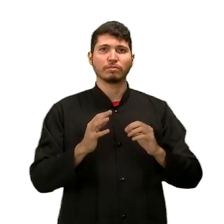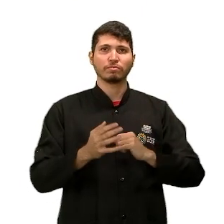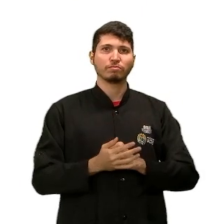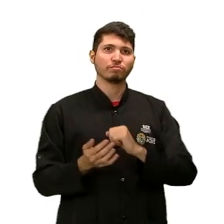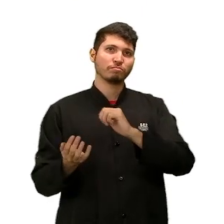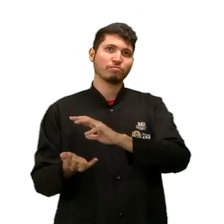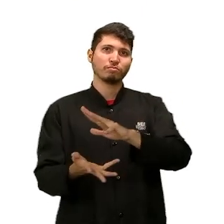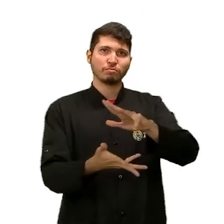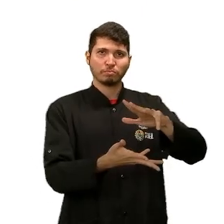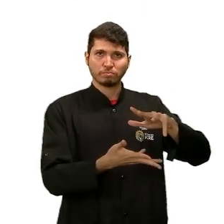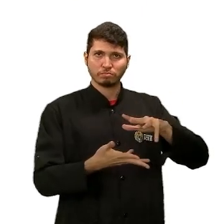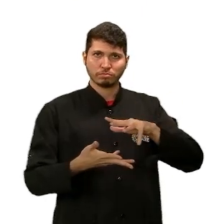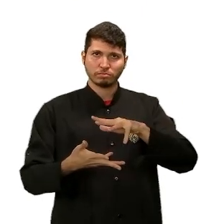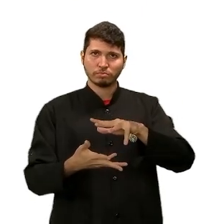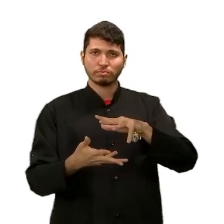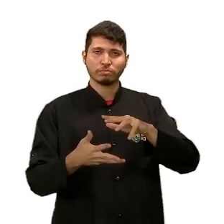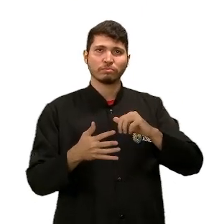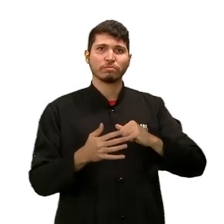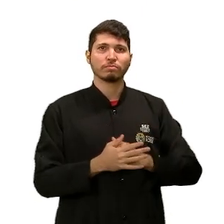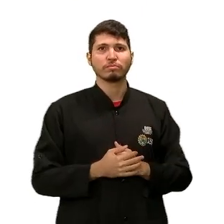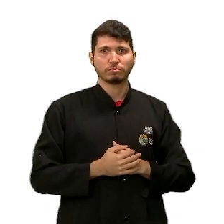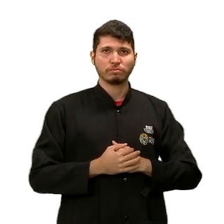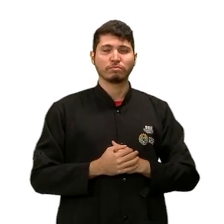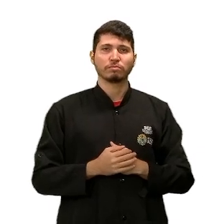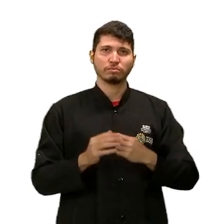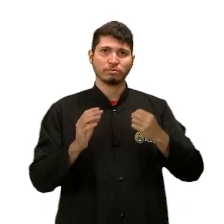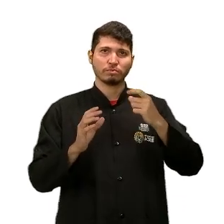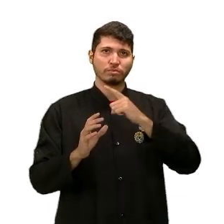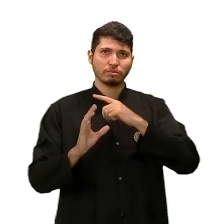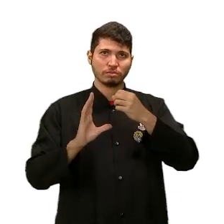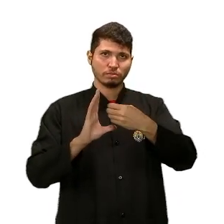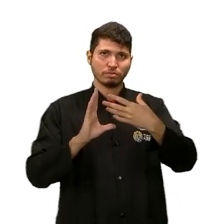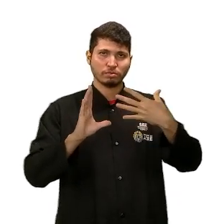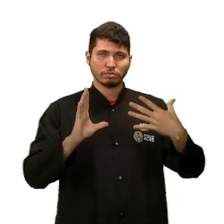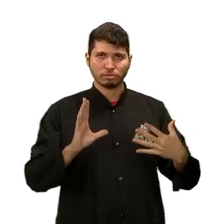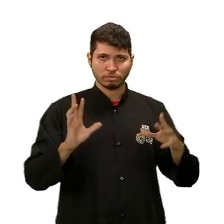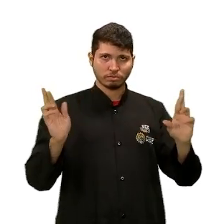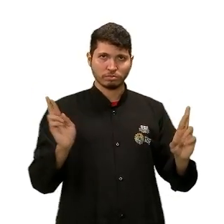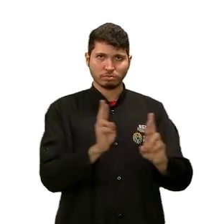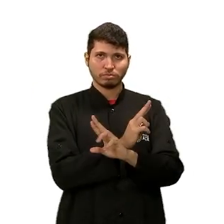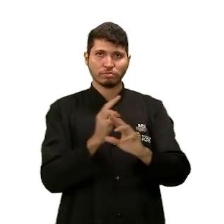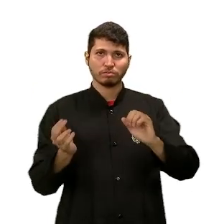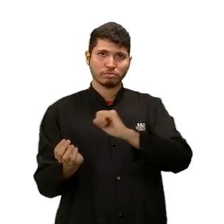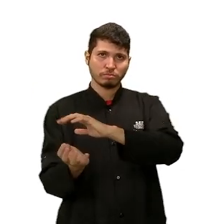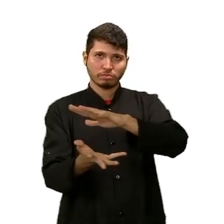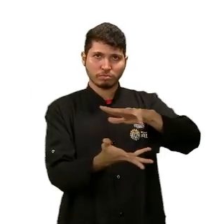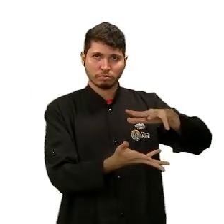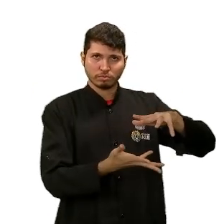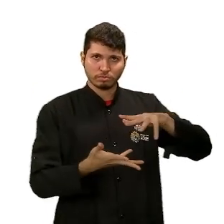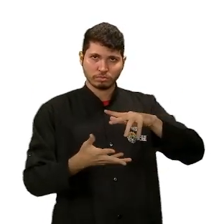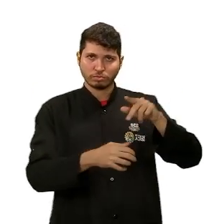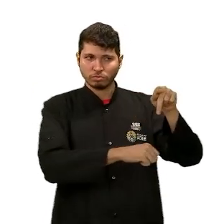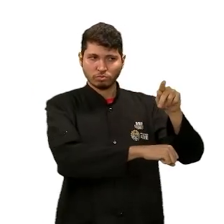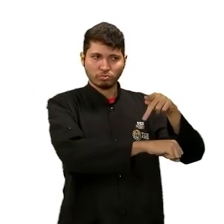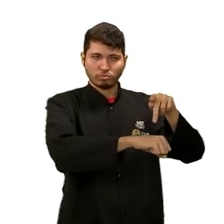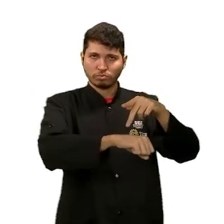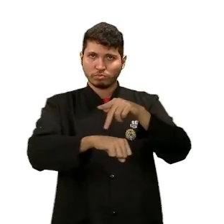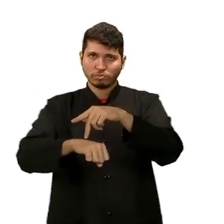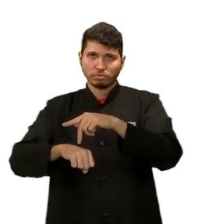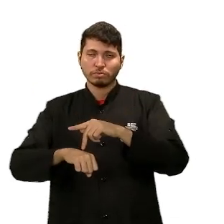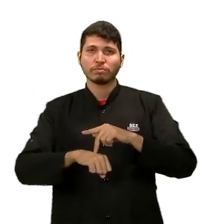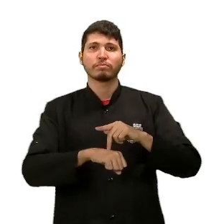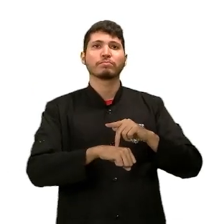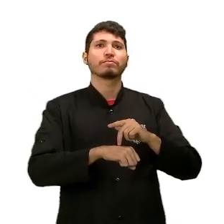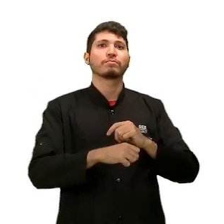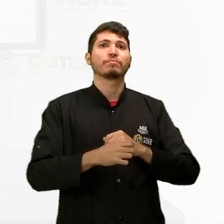internacional apresentados revela a seguinte característica das relações internacionais entre os países membros. Ou seja, ele quer